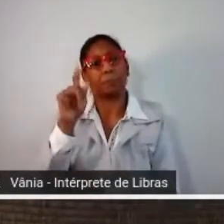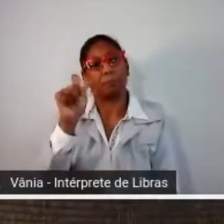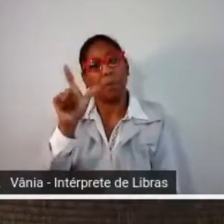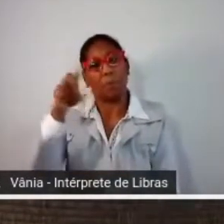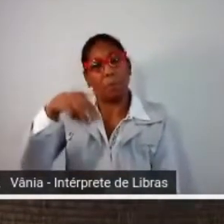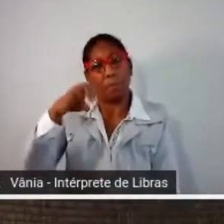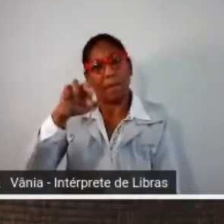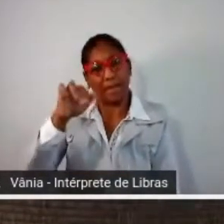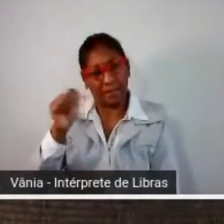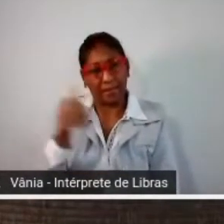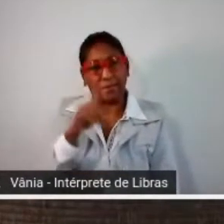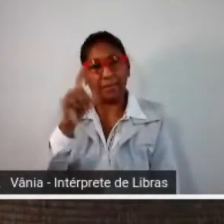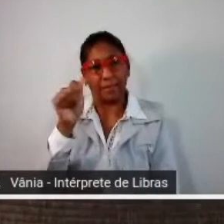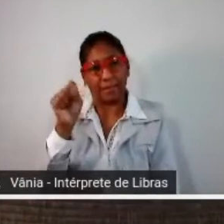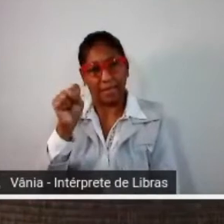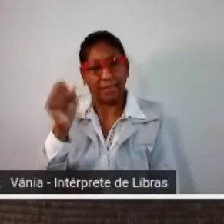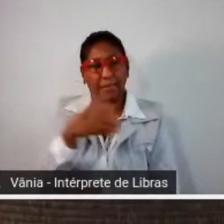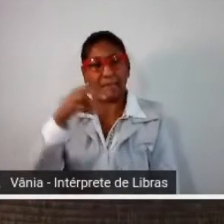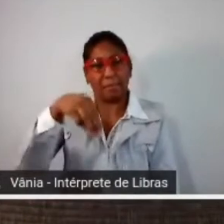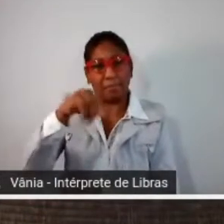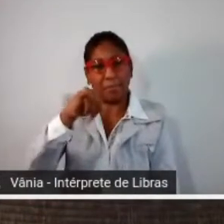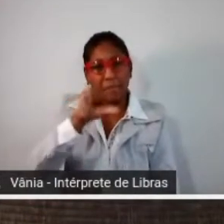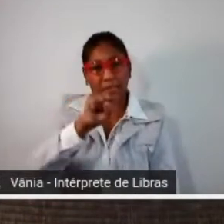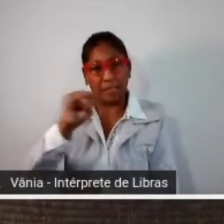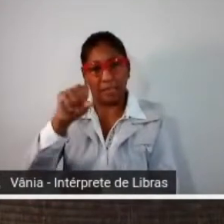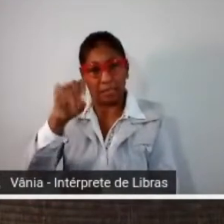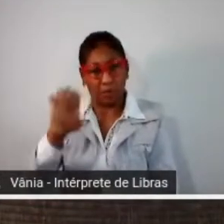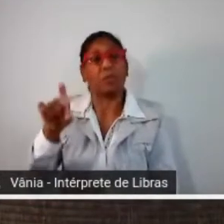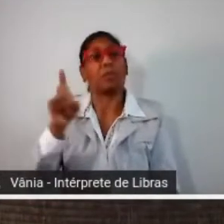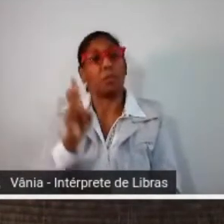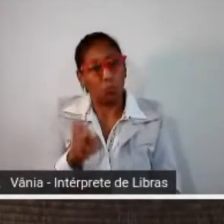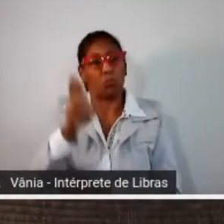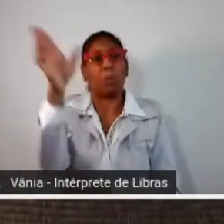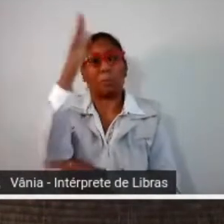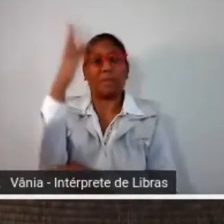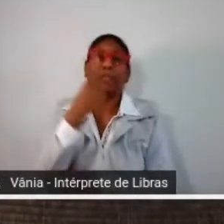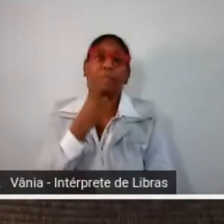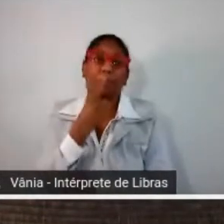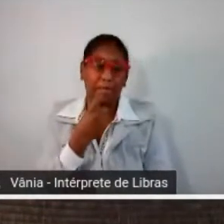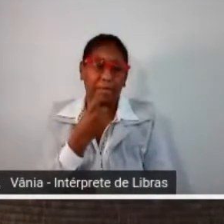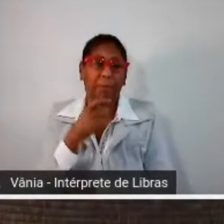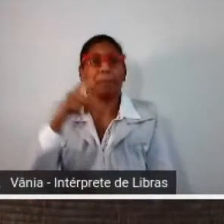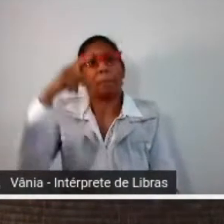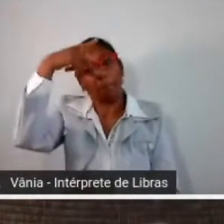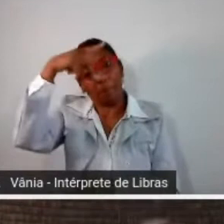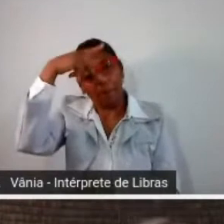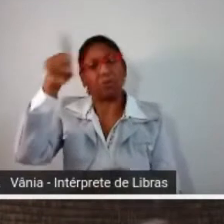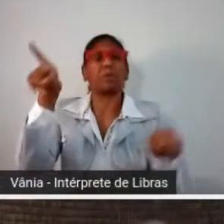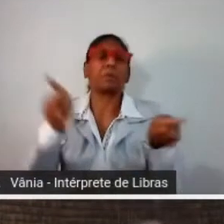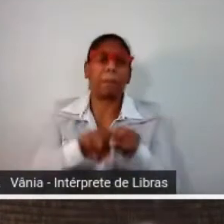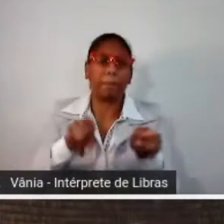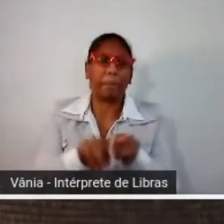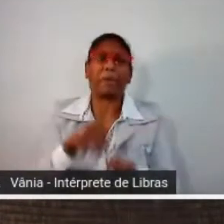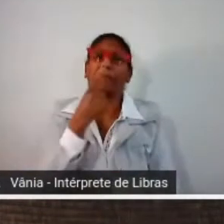Missões, né, mantém aqui a bandeira vermelha por questões também macro-regionais. Pelotas mantém na bandeira vermelha, como a gente já